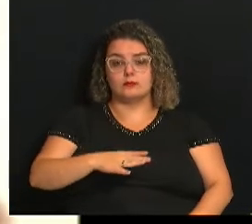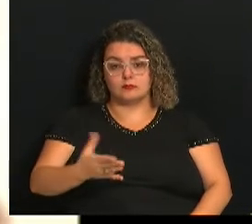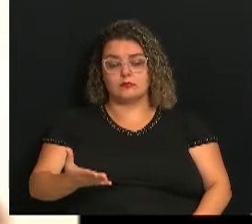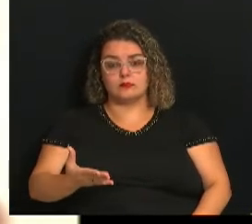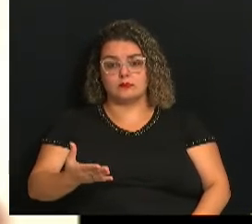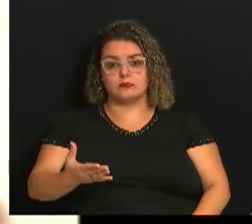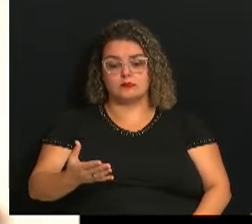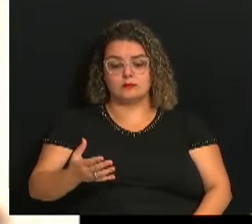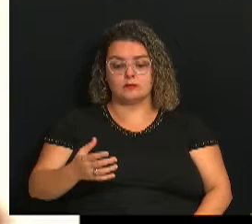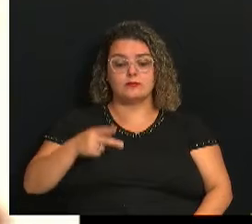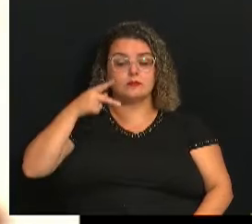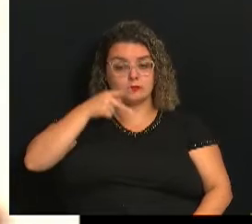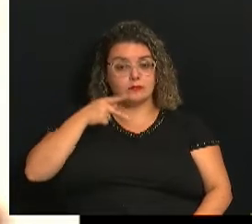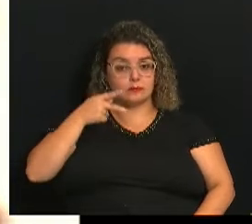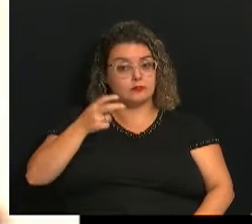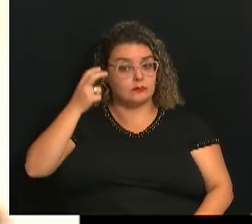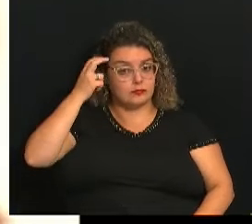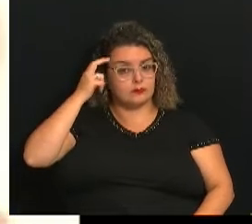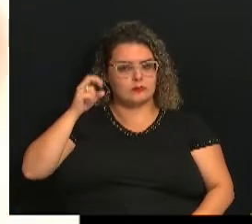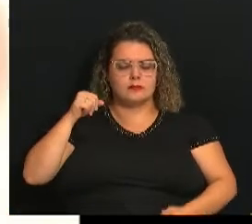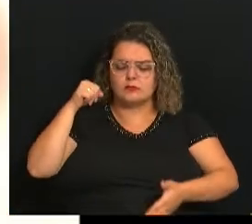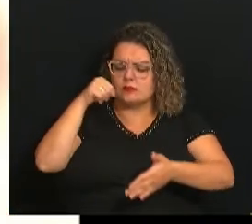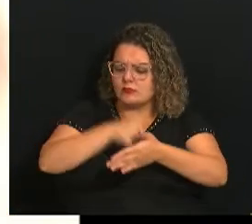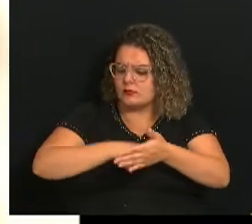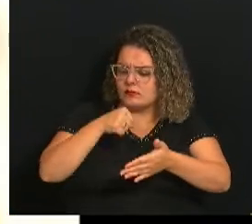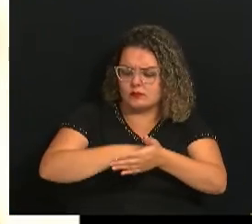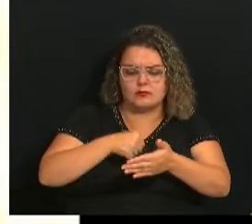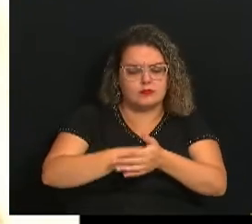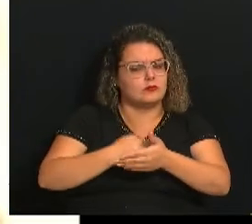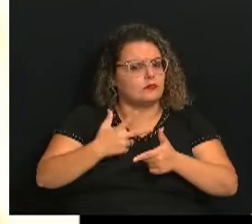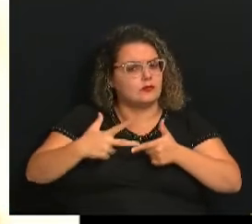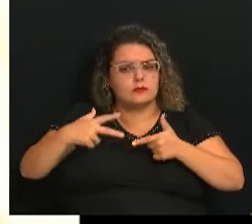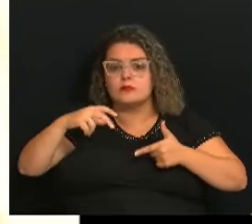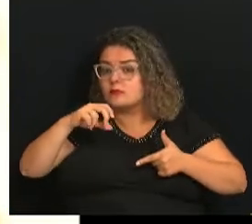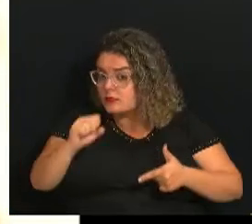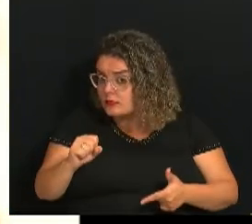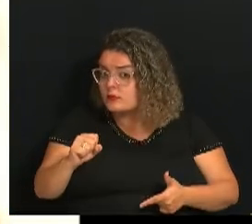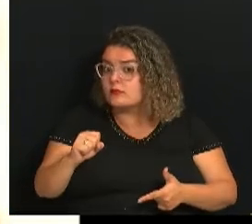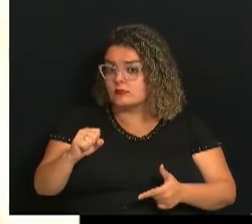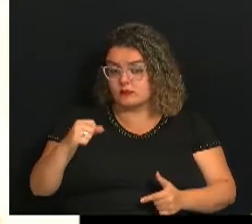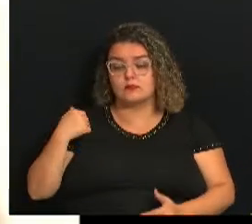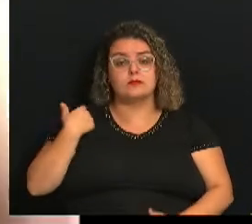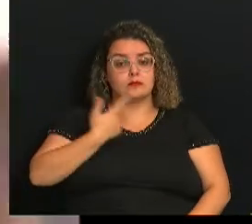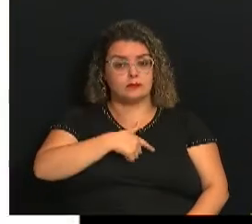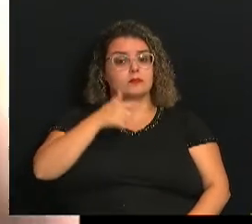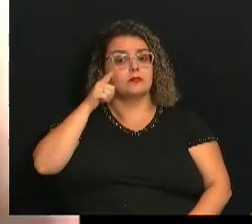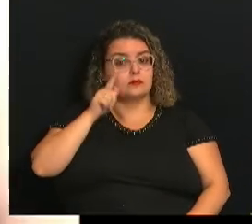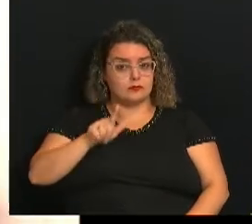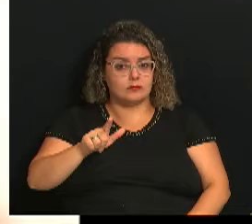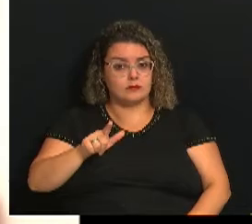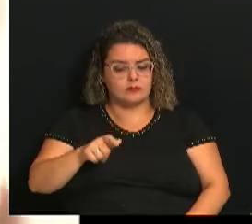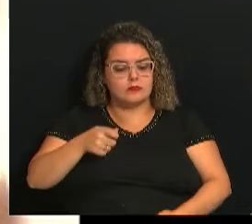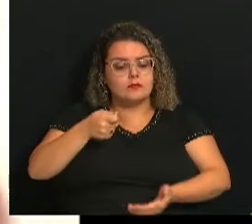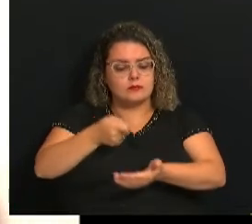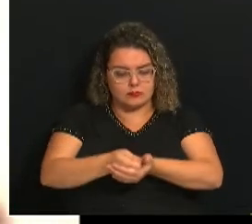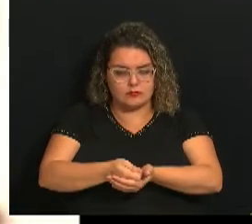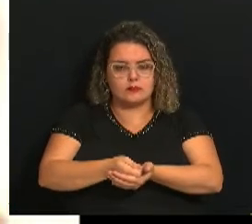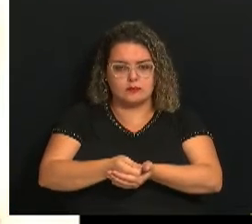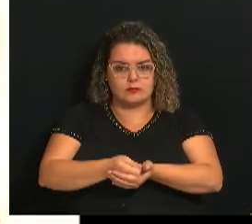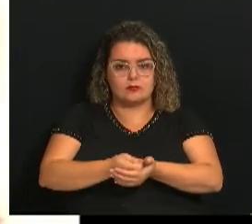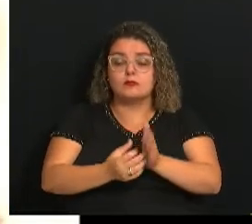foi uma grande batalha, uma conquista muito grande para a gente conseguir efetivar no modelo como ele